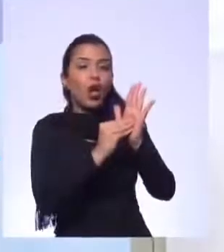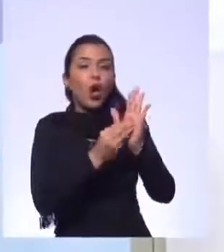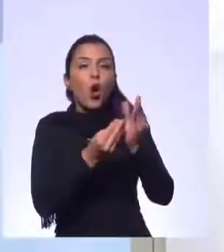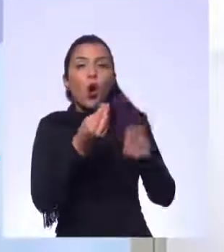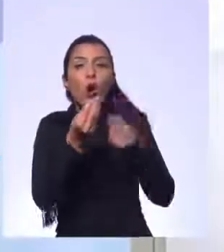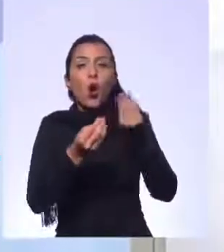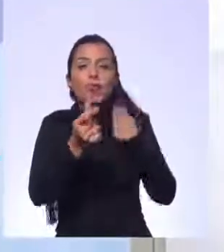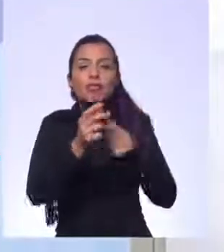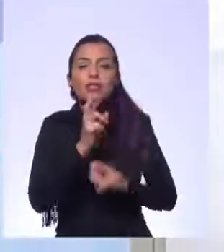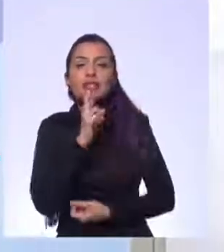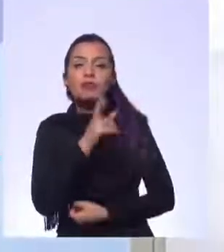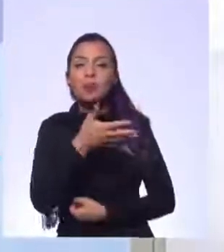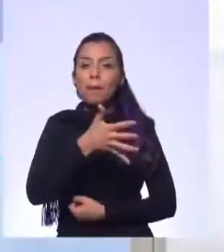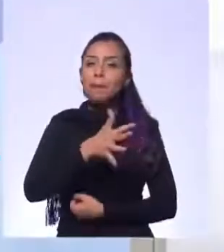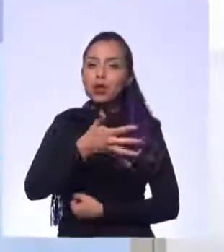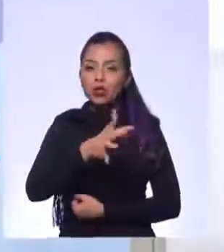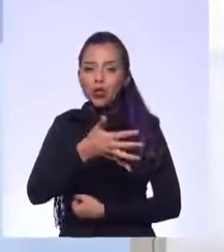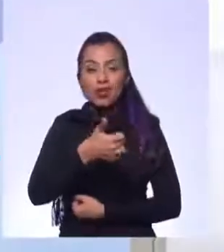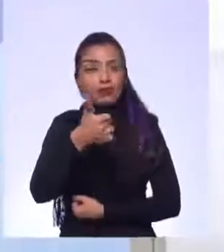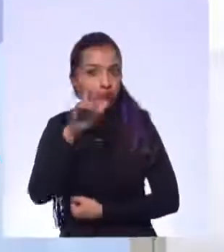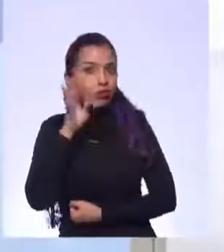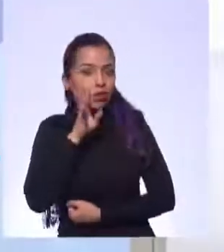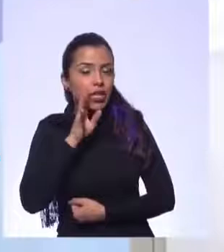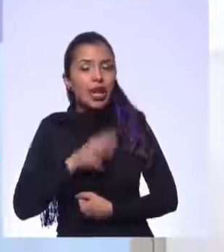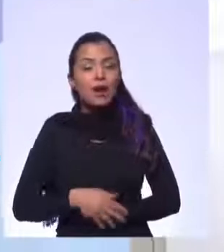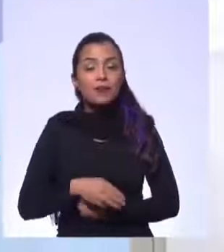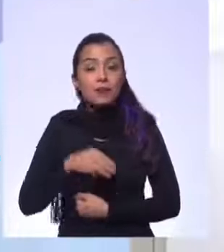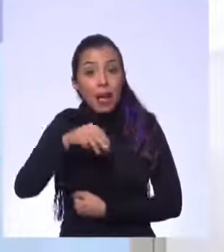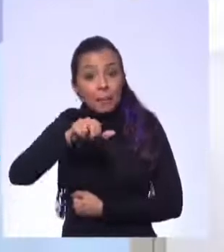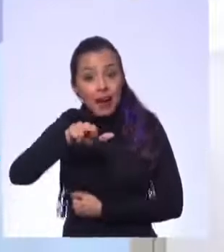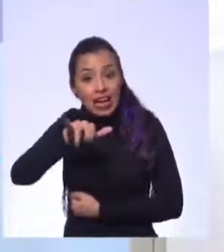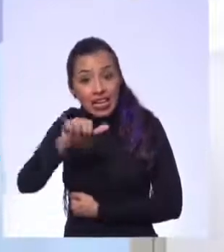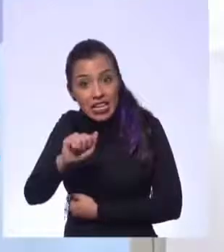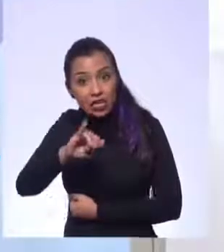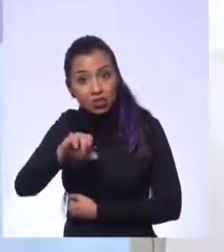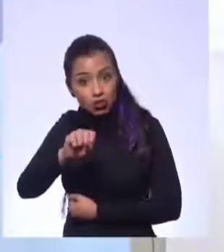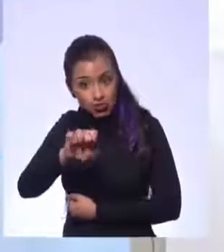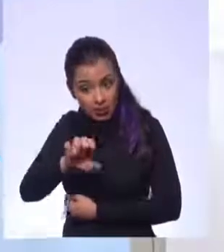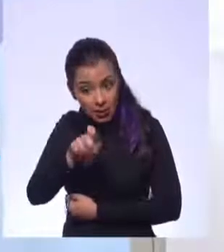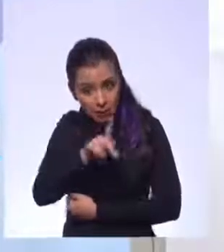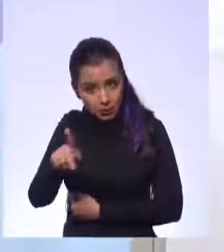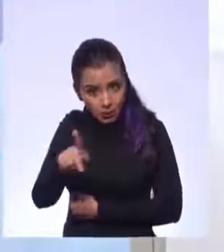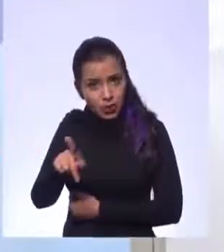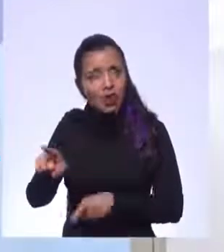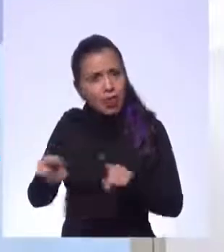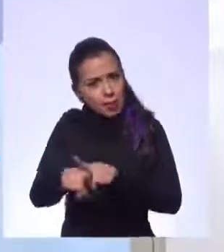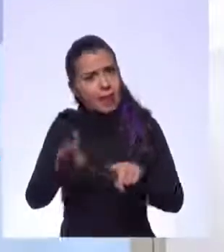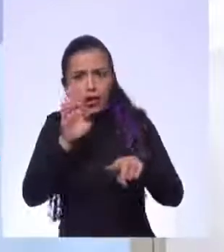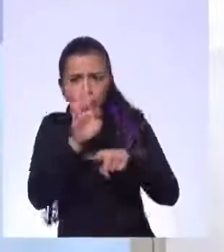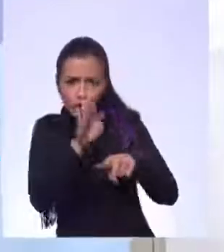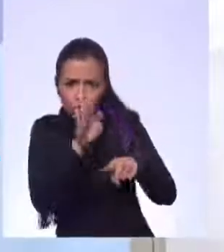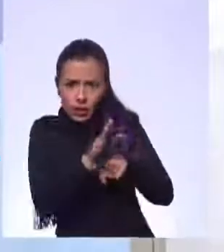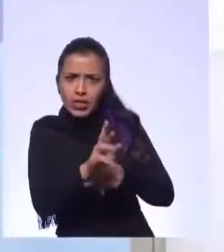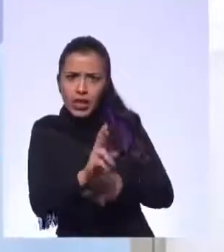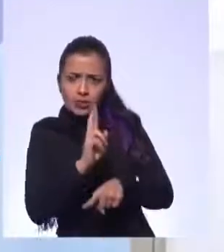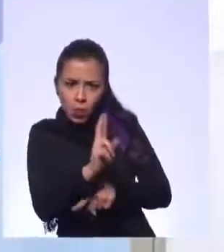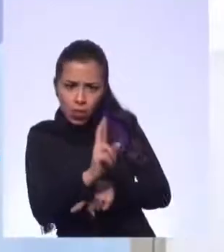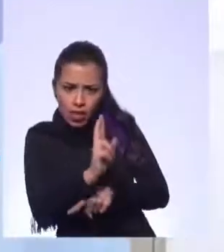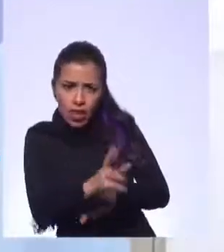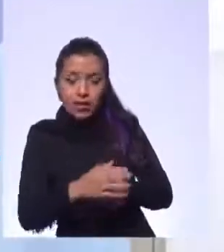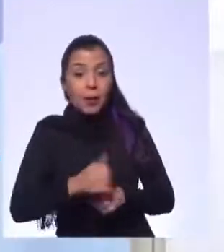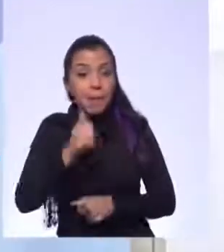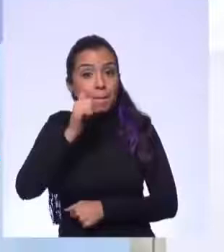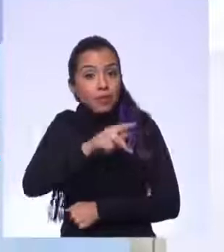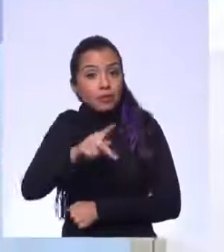vocês deveriam responder. Bem bacana. A professora Maria José, também ajudando e respondendo as questões. A professora